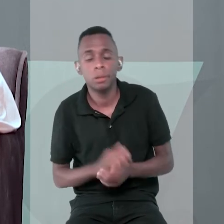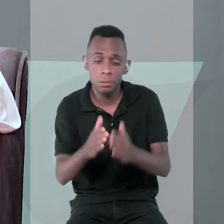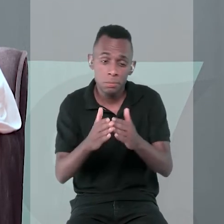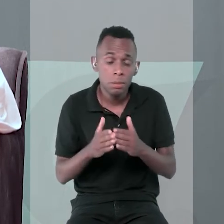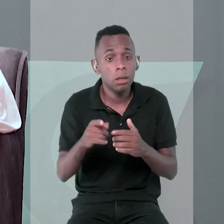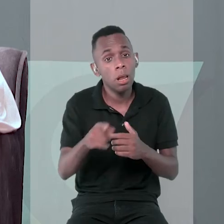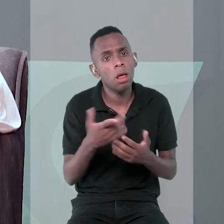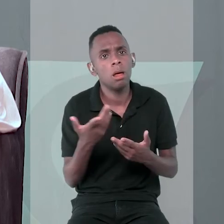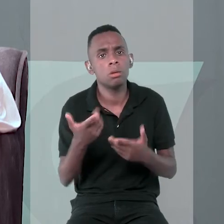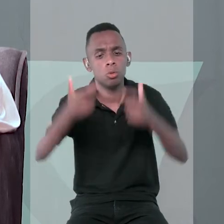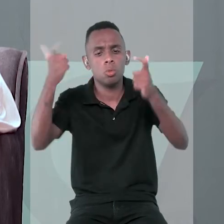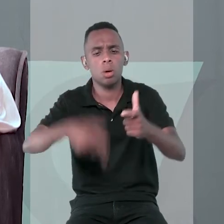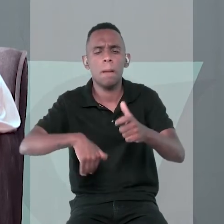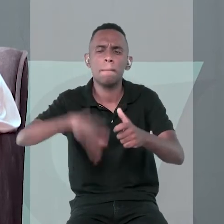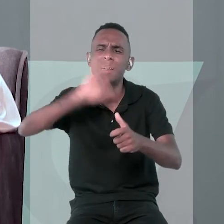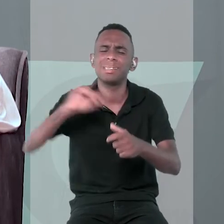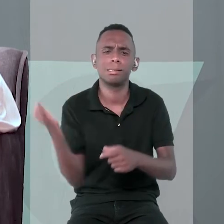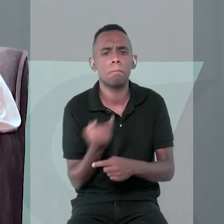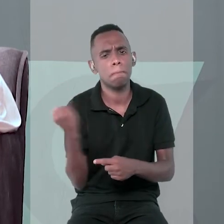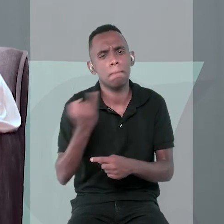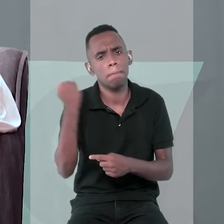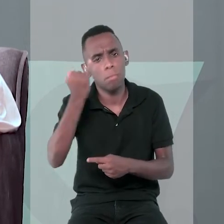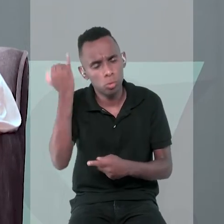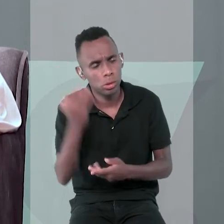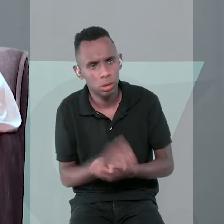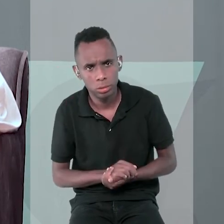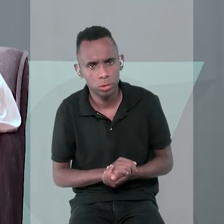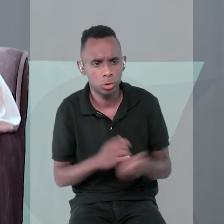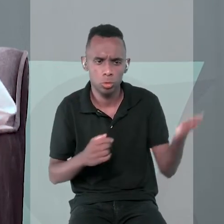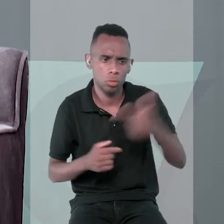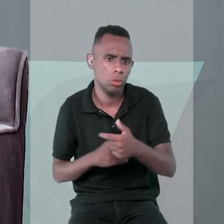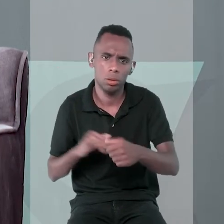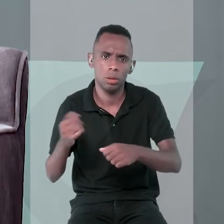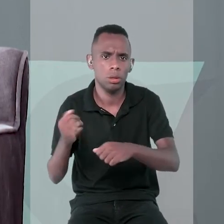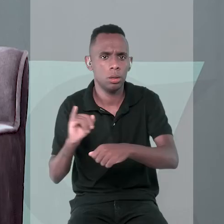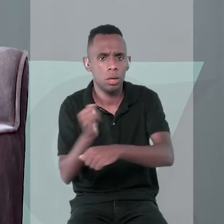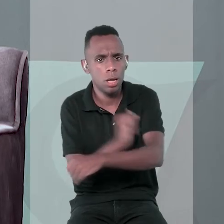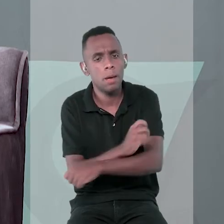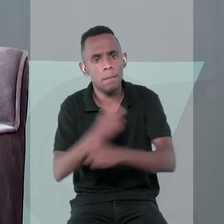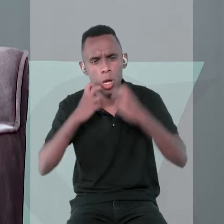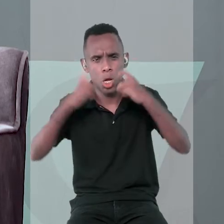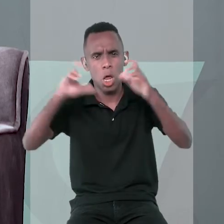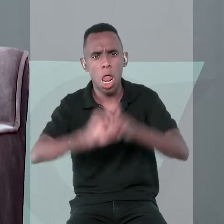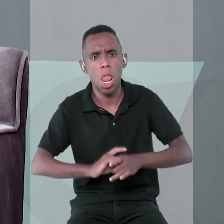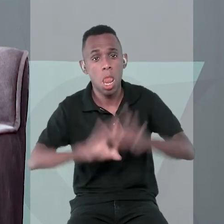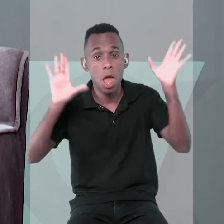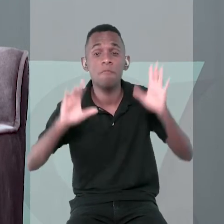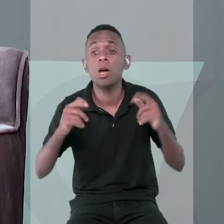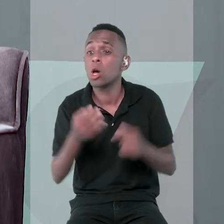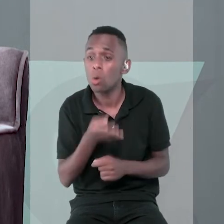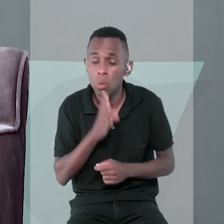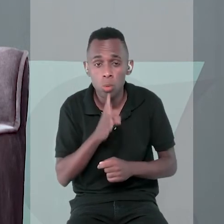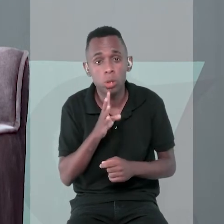essa escultura que está lá, para mim, no lugar mais importante, muito mais importante do que o Ipiranga, que é o famoso Grito do Ipiranga. As pessoas deviam